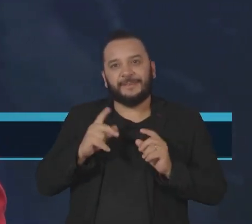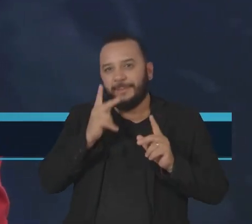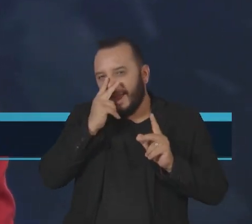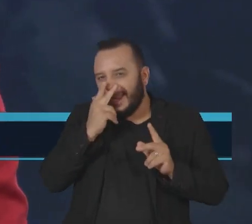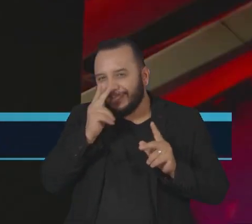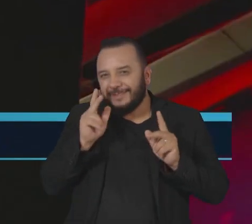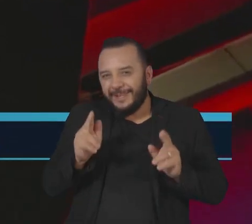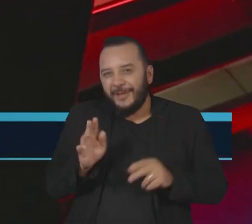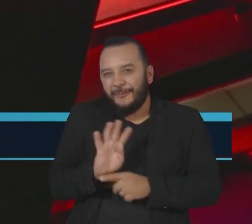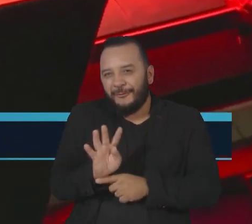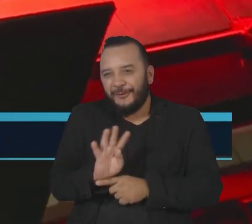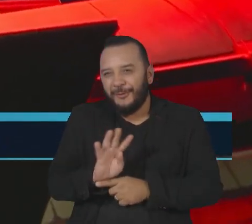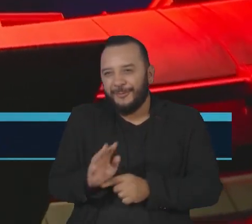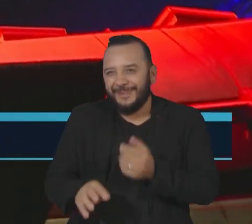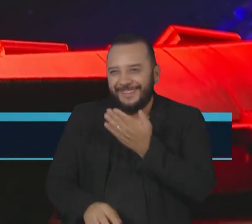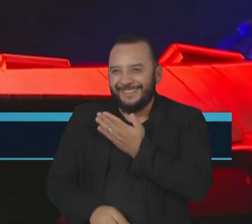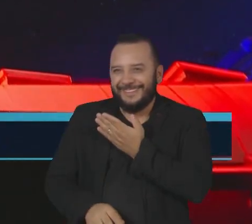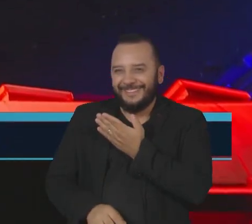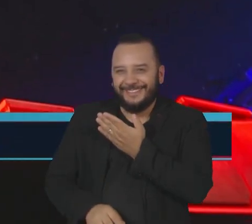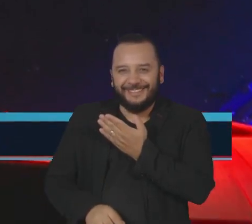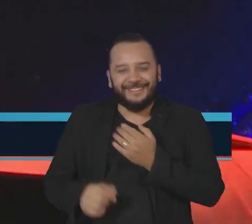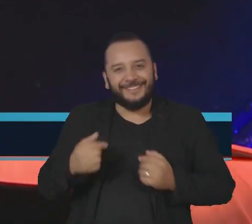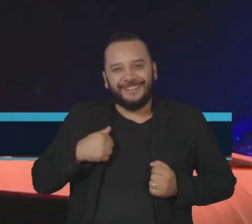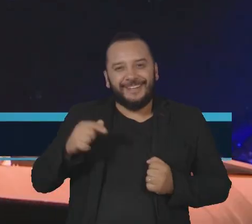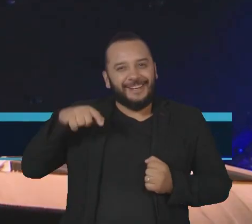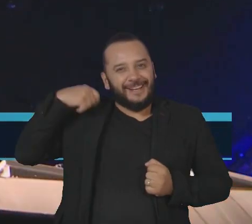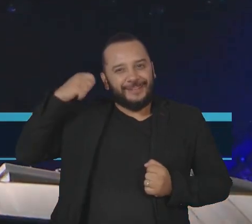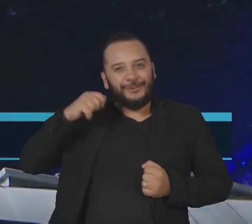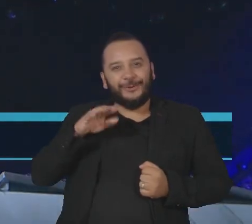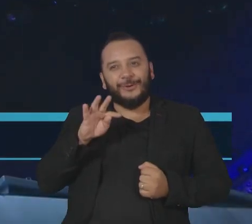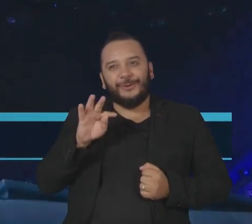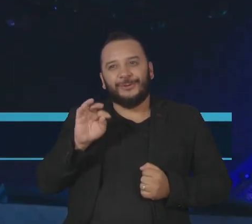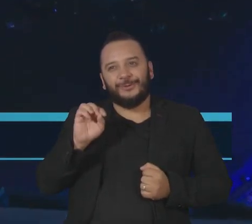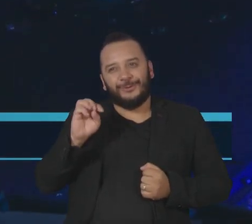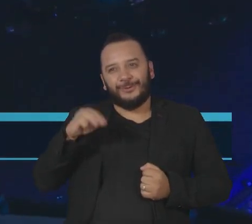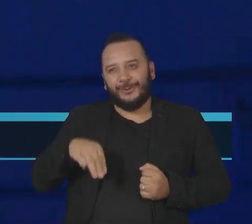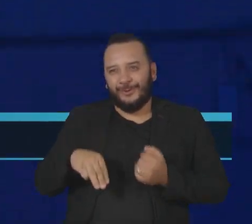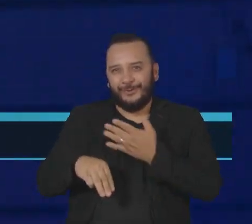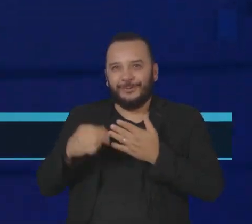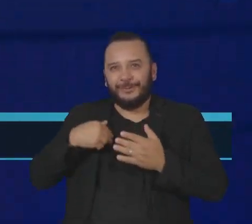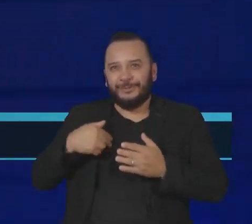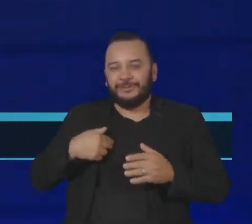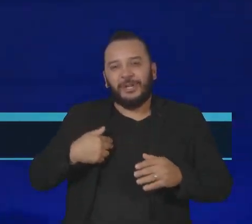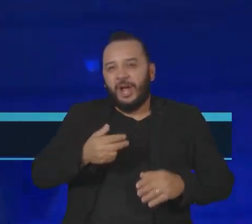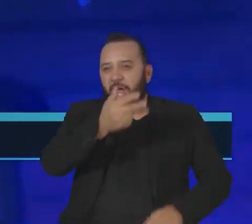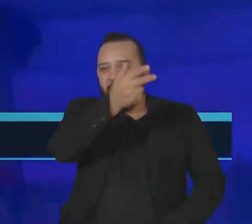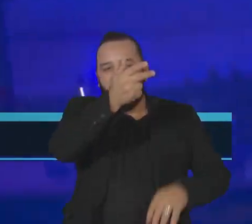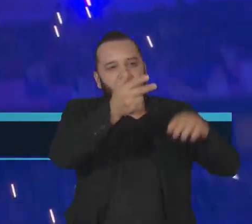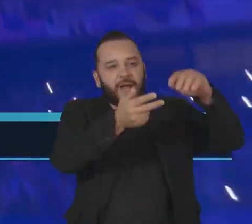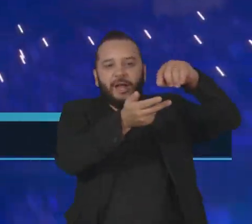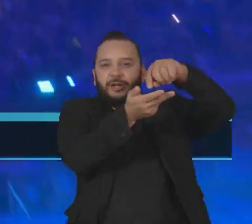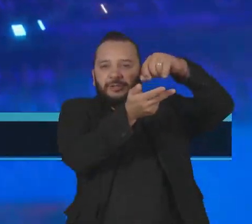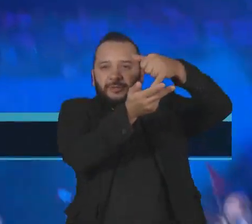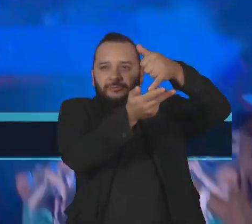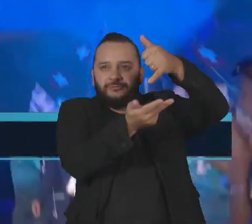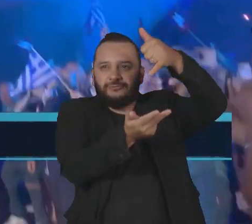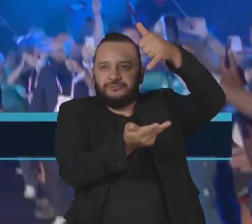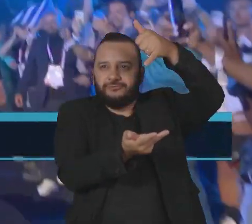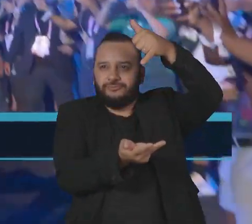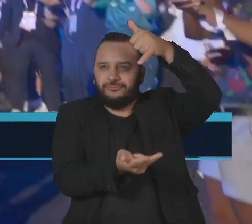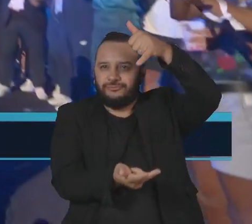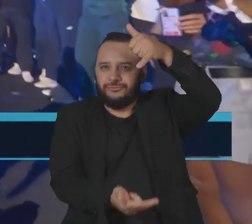ação. O ator americano Tom Cruise desceu do teto do estádio de rapel.